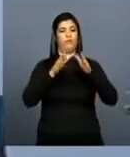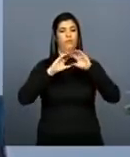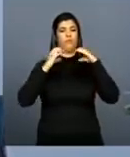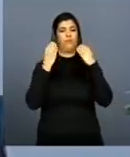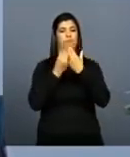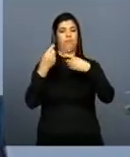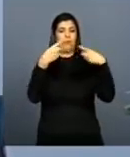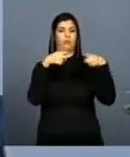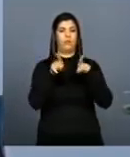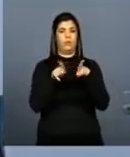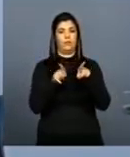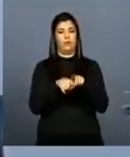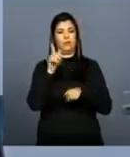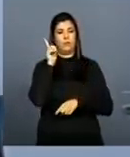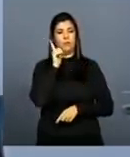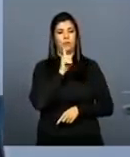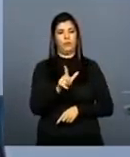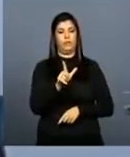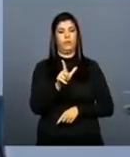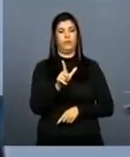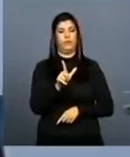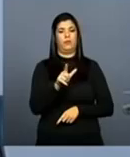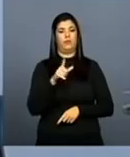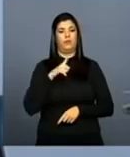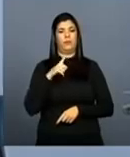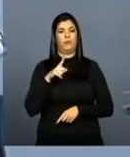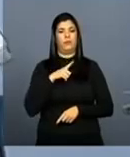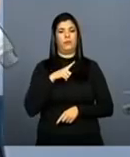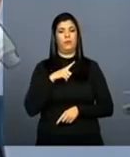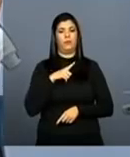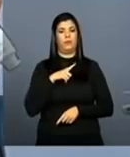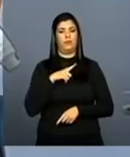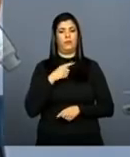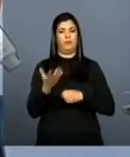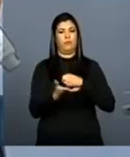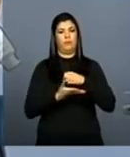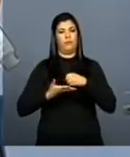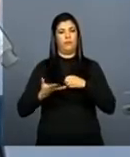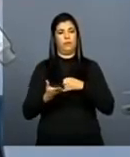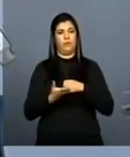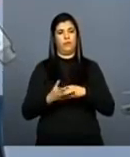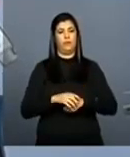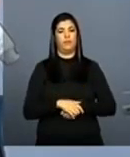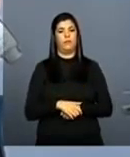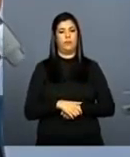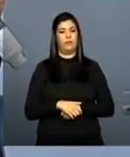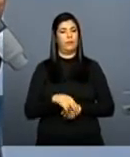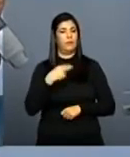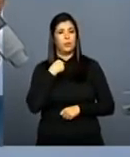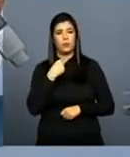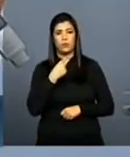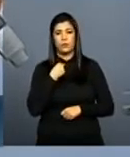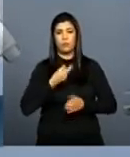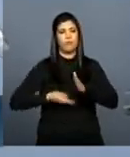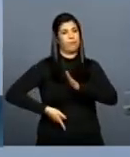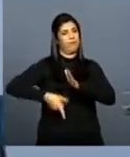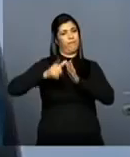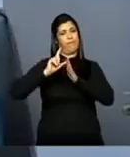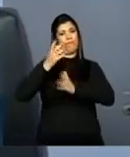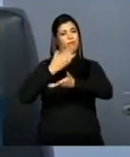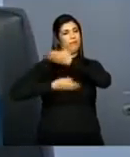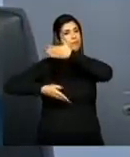que a gente conquistou esse patamar para nós tem que ser o piso. Daqui não podemos retroagir,